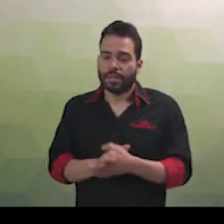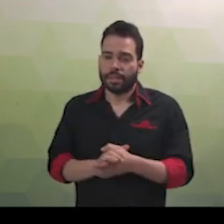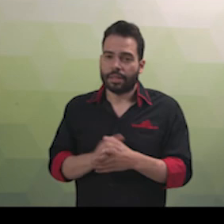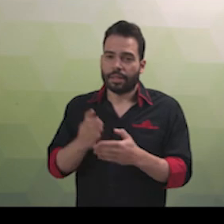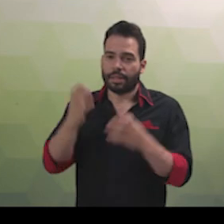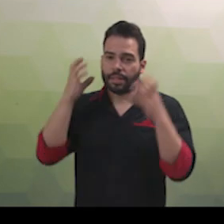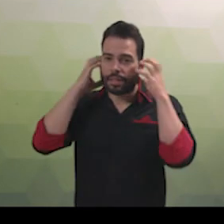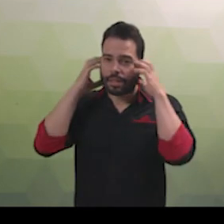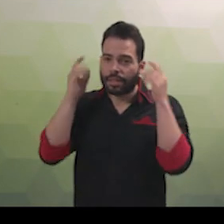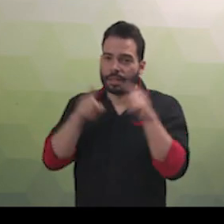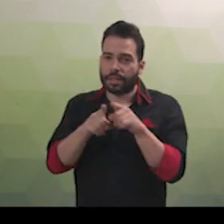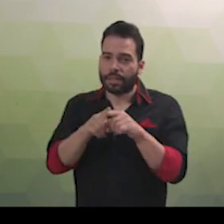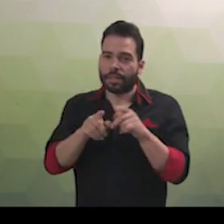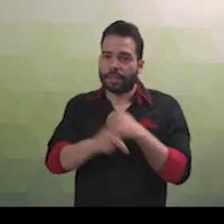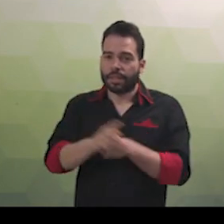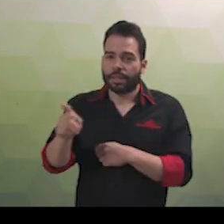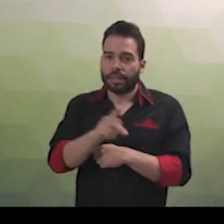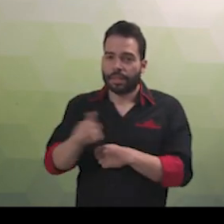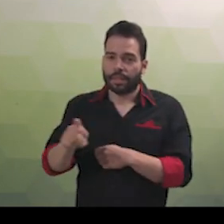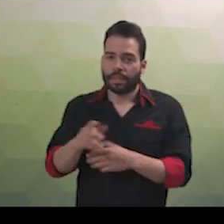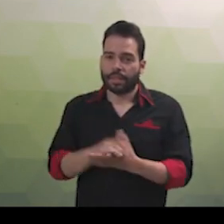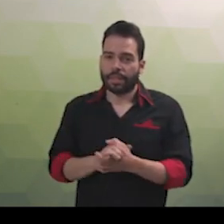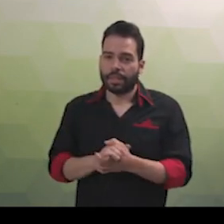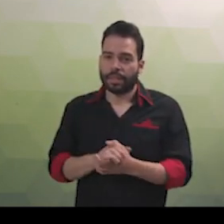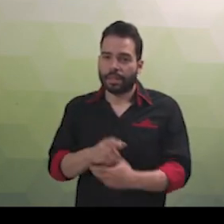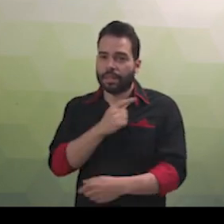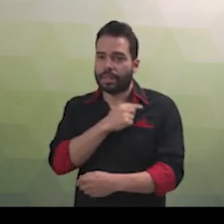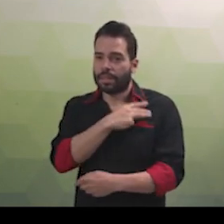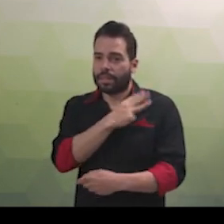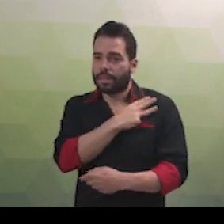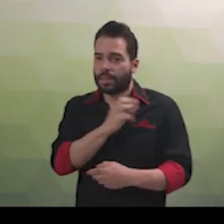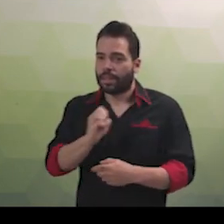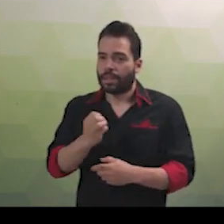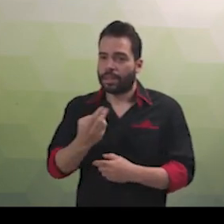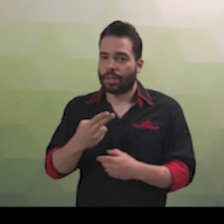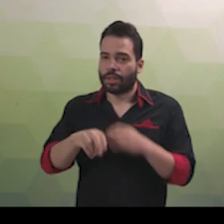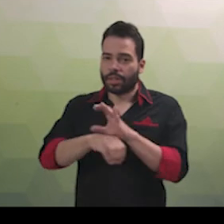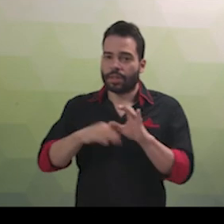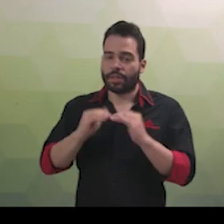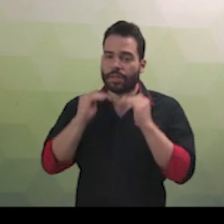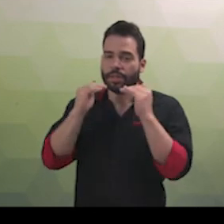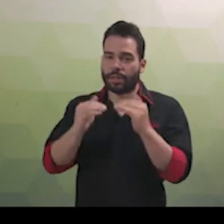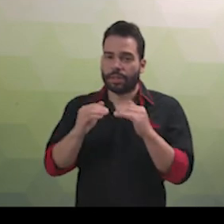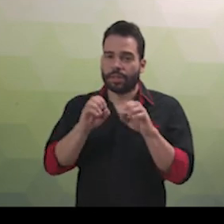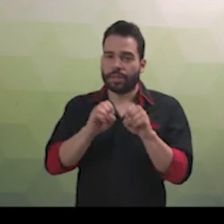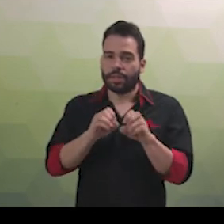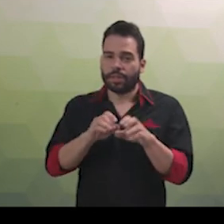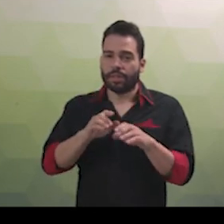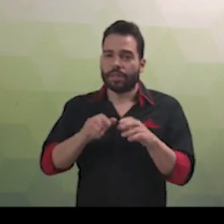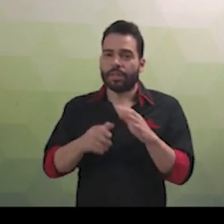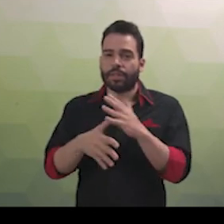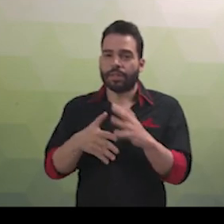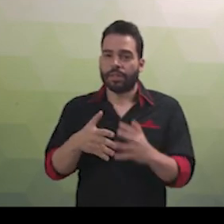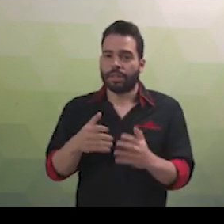de magistério, em seus níveis médio e superior, do ensino de língua brasileira de sinais, Libras,